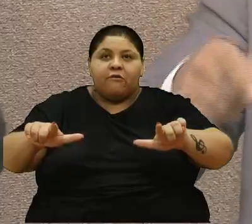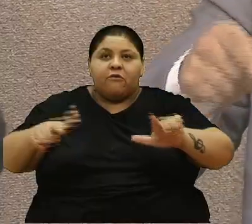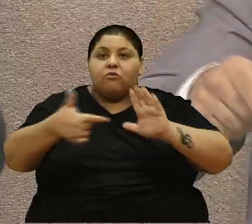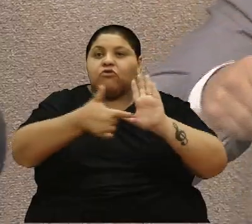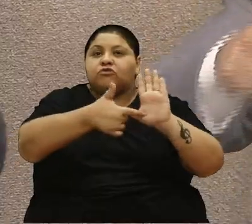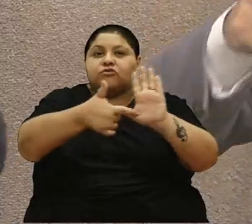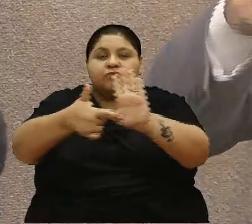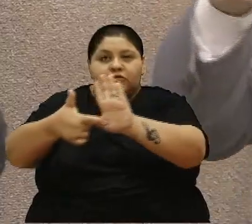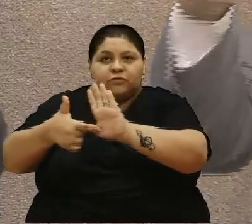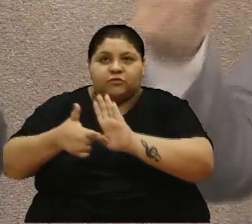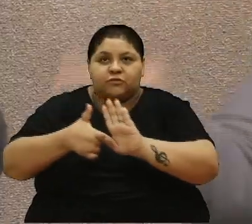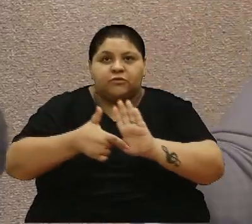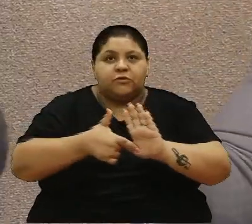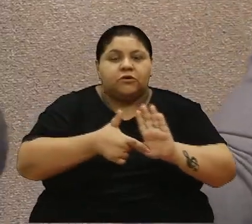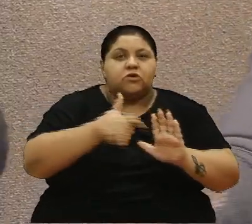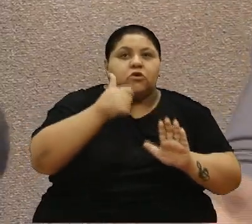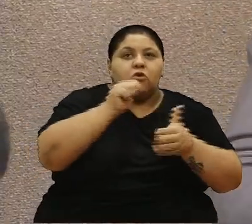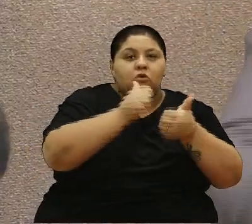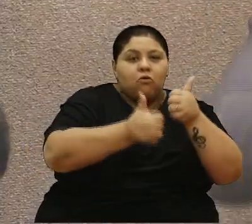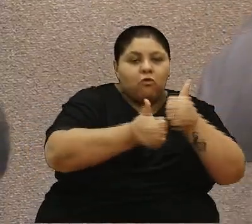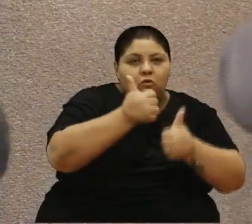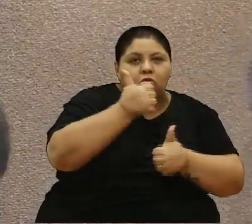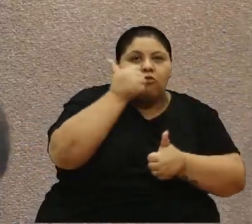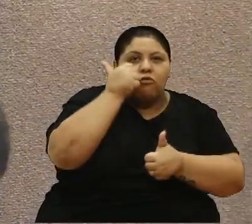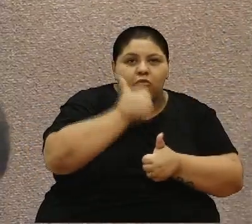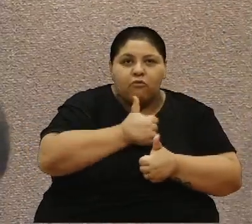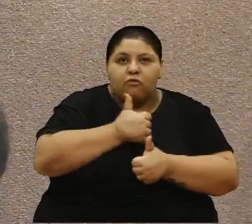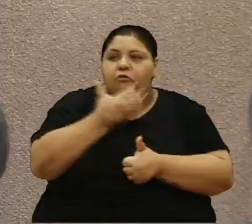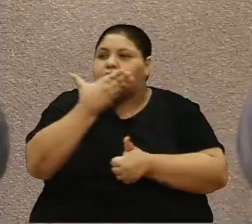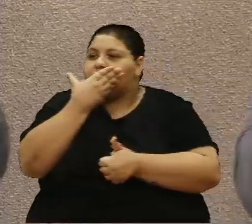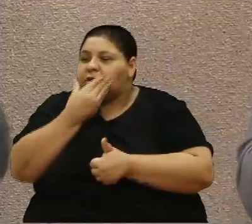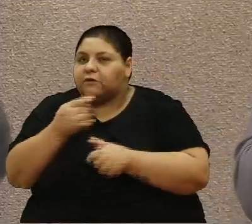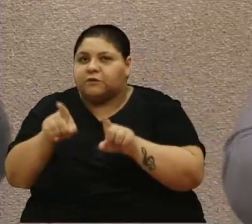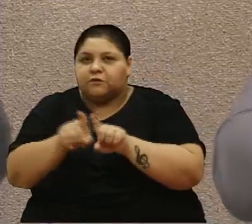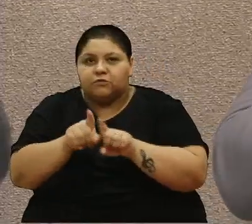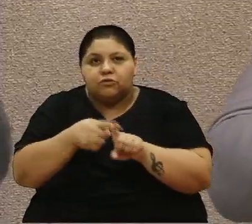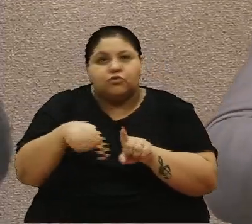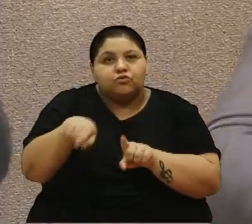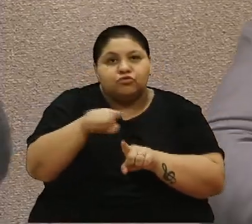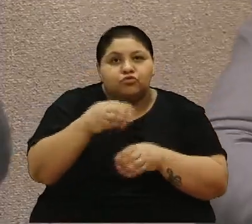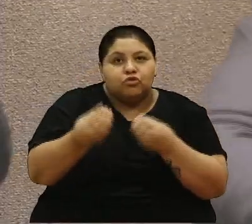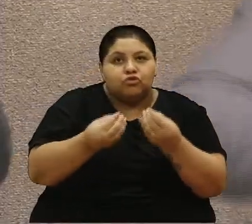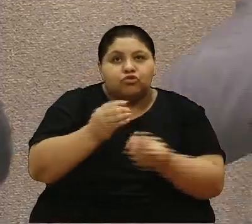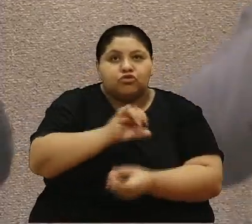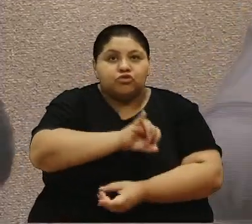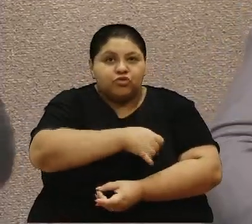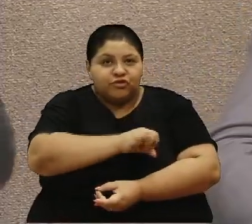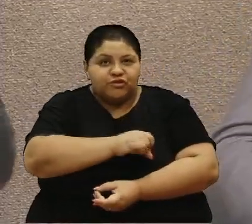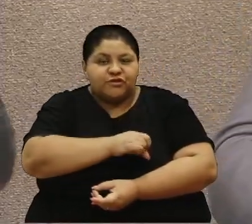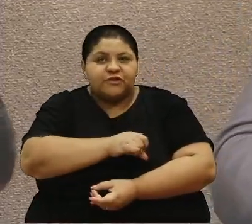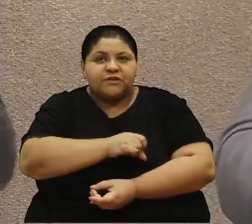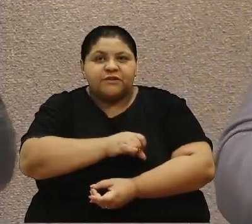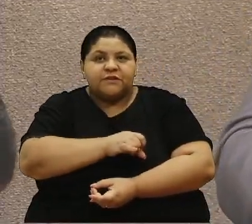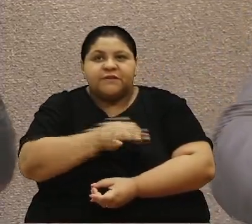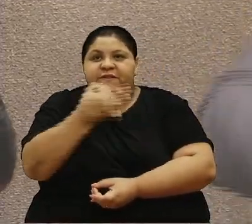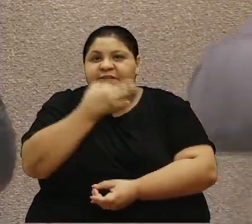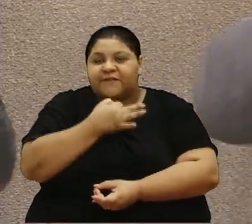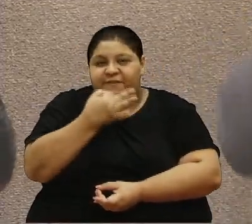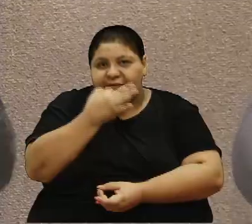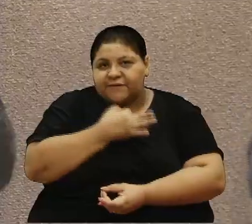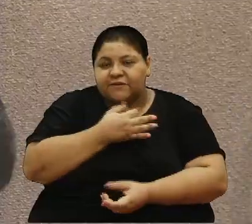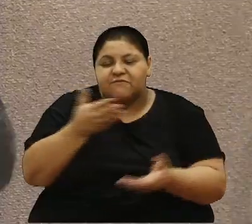campo, tanto o futebol feminino quanto o futebol masculino. E nós, como juventudistas e caxienses,